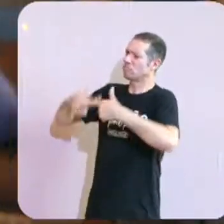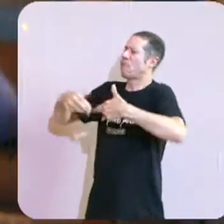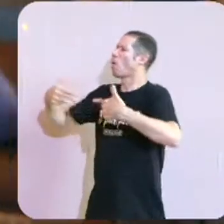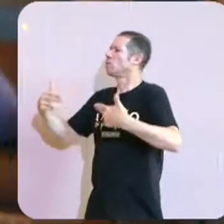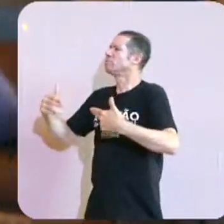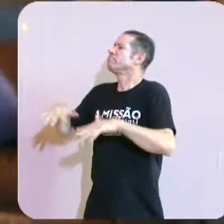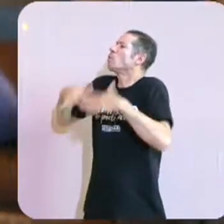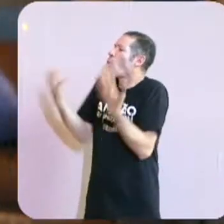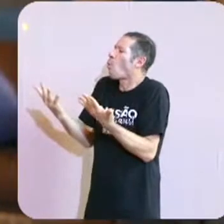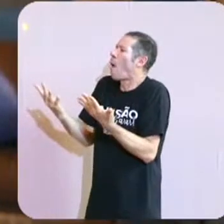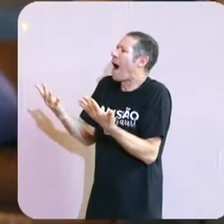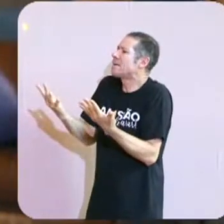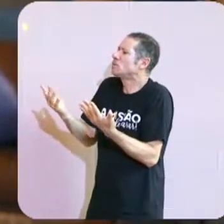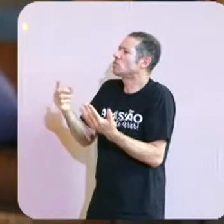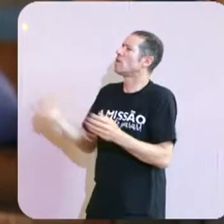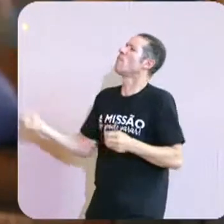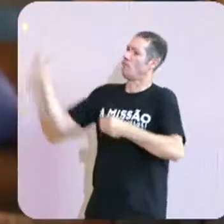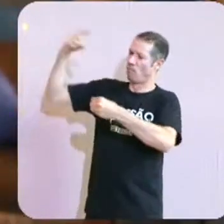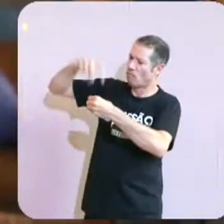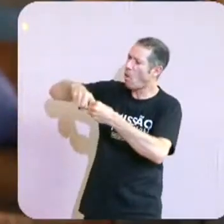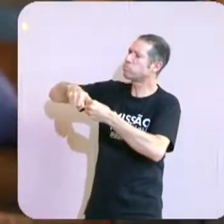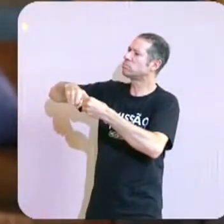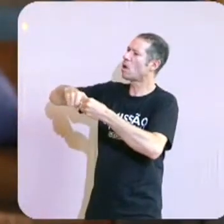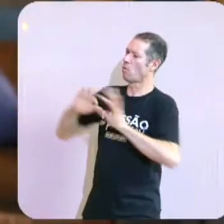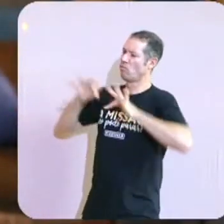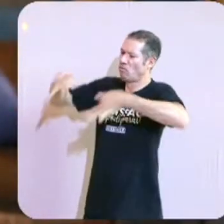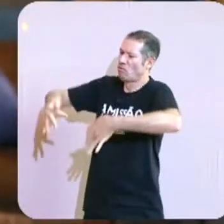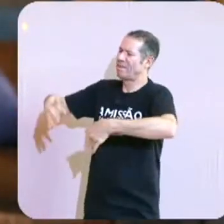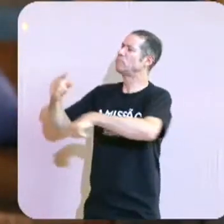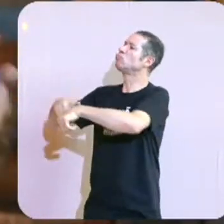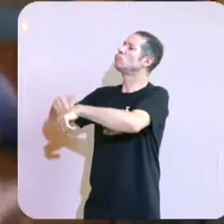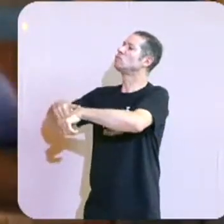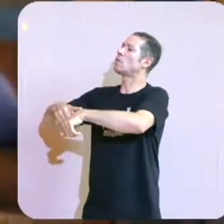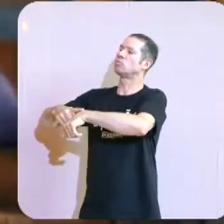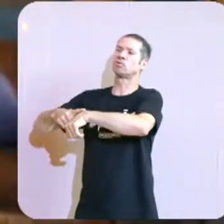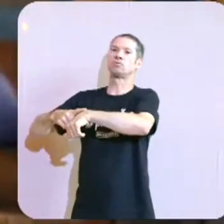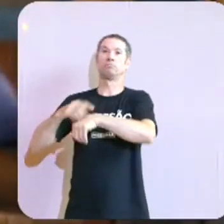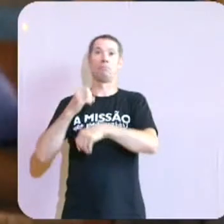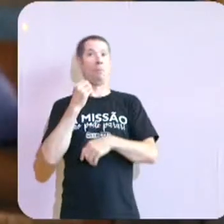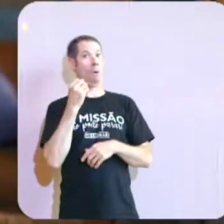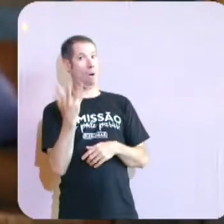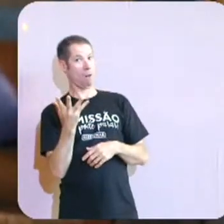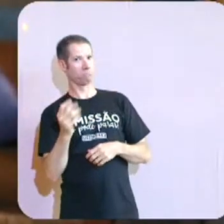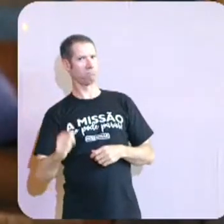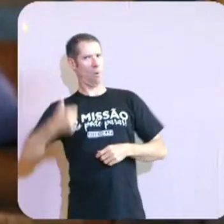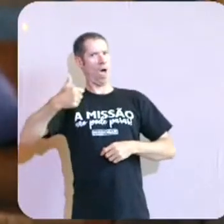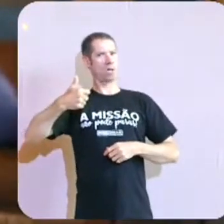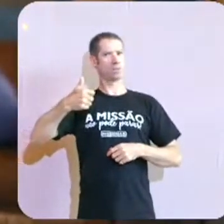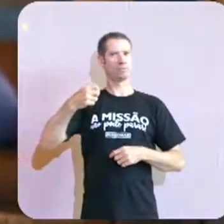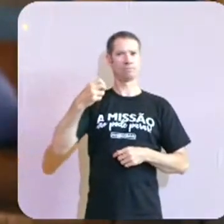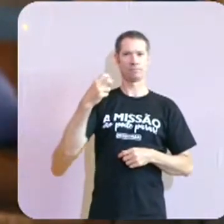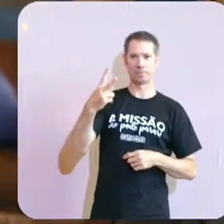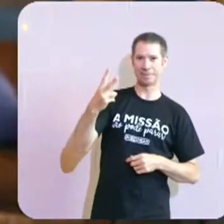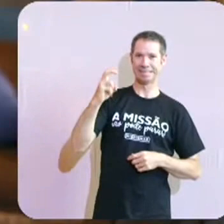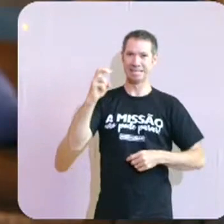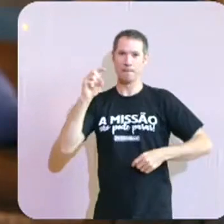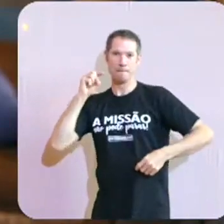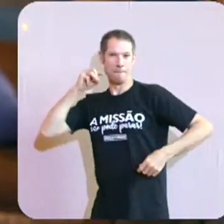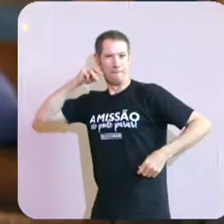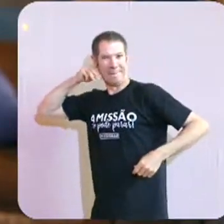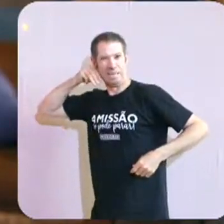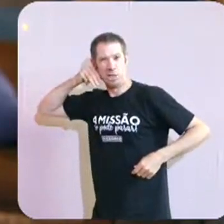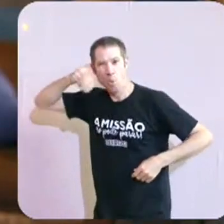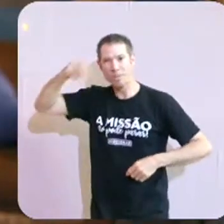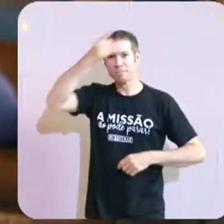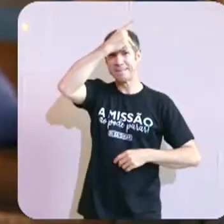e qual será o sinal da tua vinda e do fim dos tempos. Bom, queridos, com quase 25 milhões de pessoas